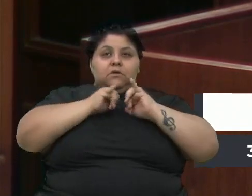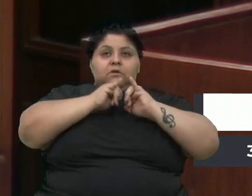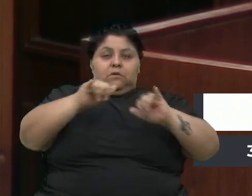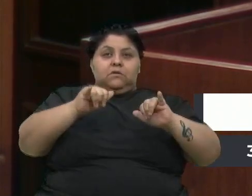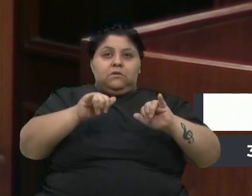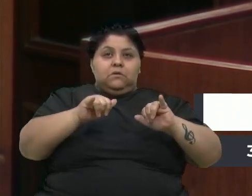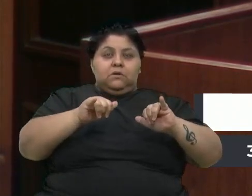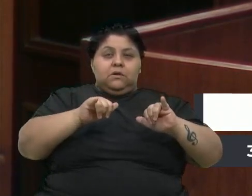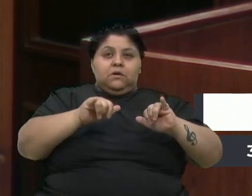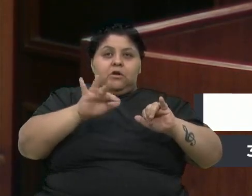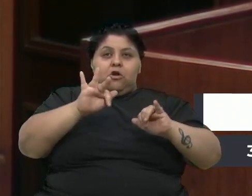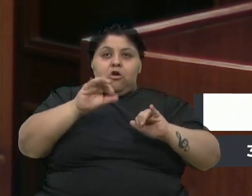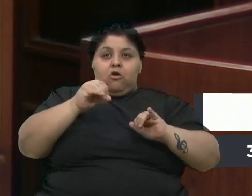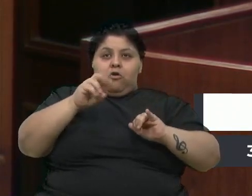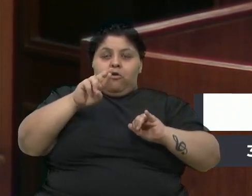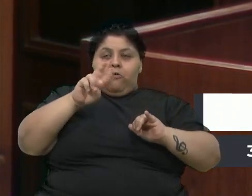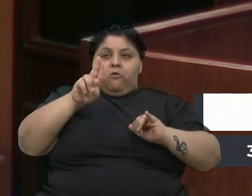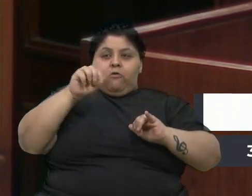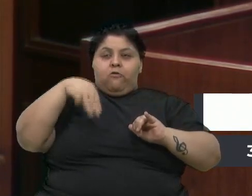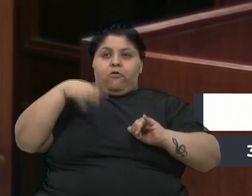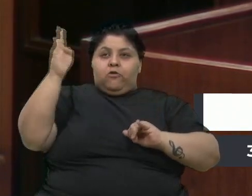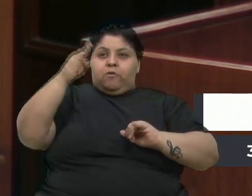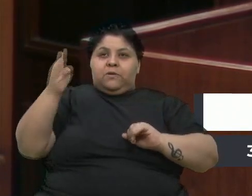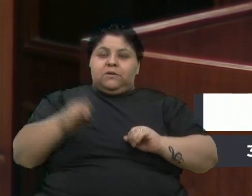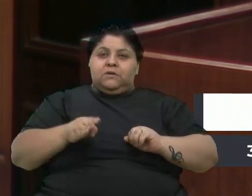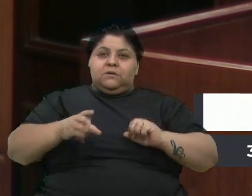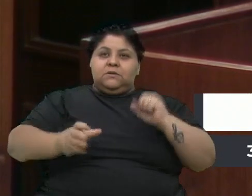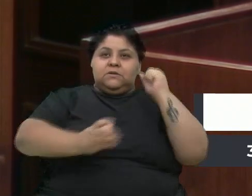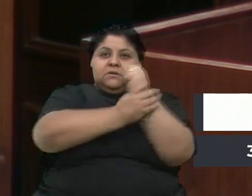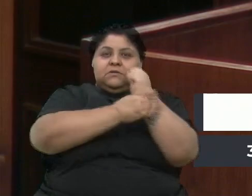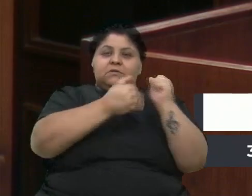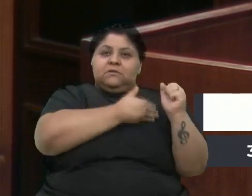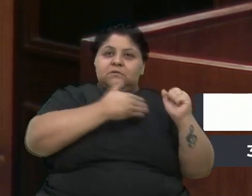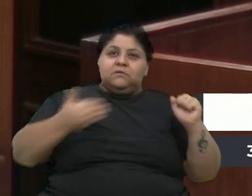Segurança Pública, foram registrados